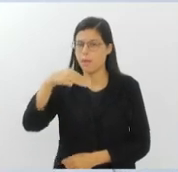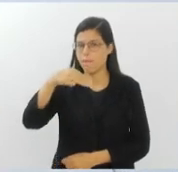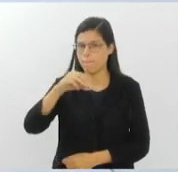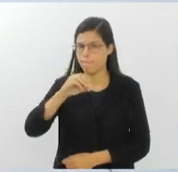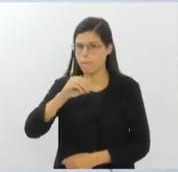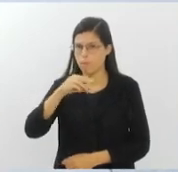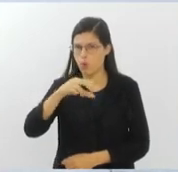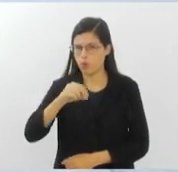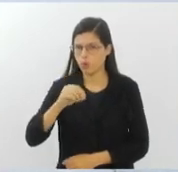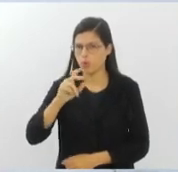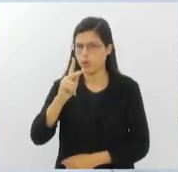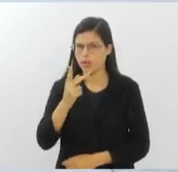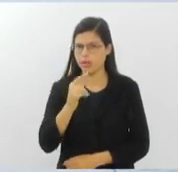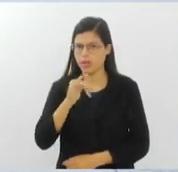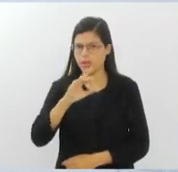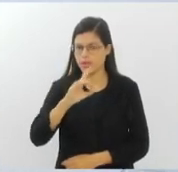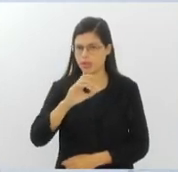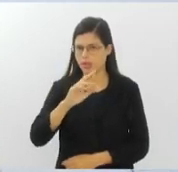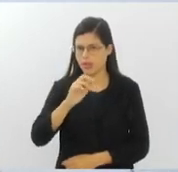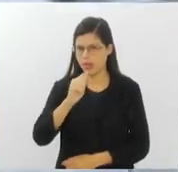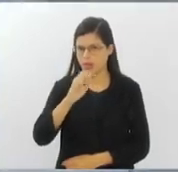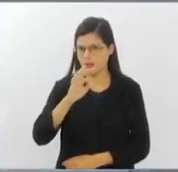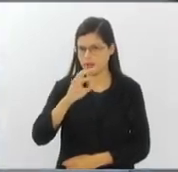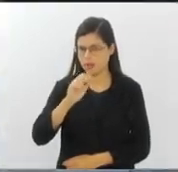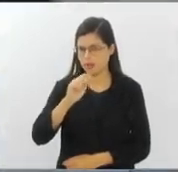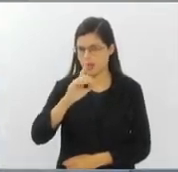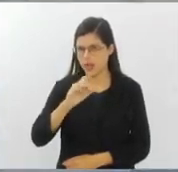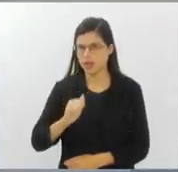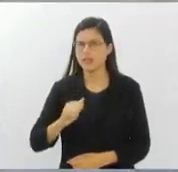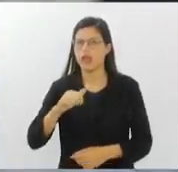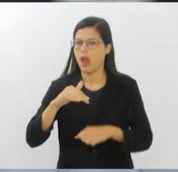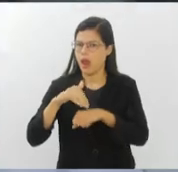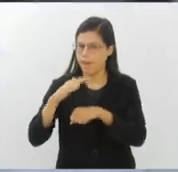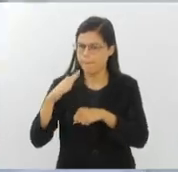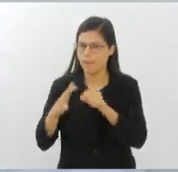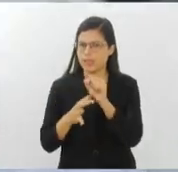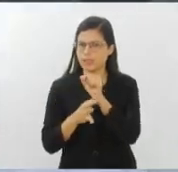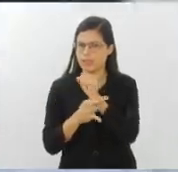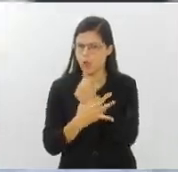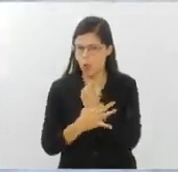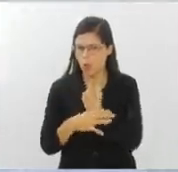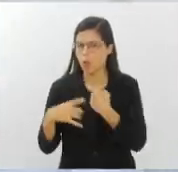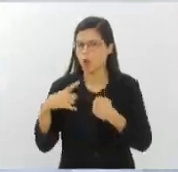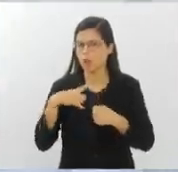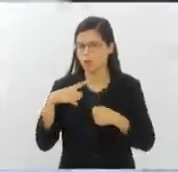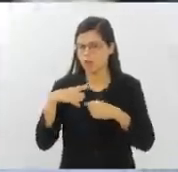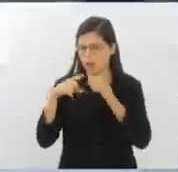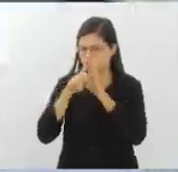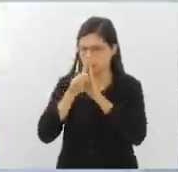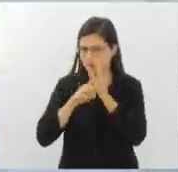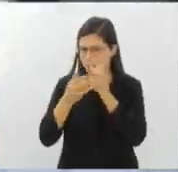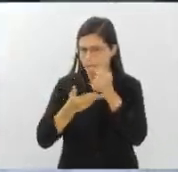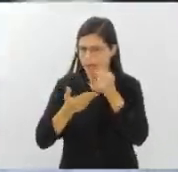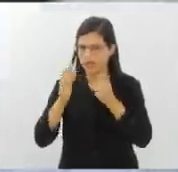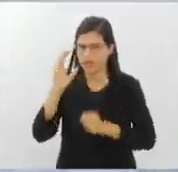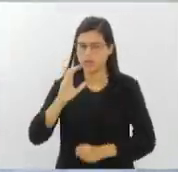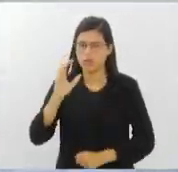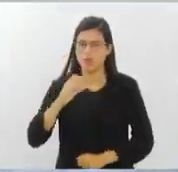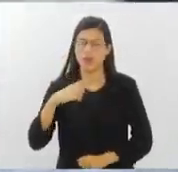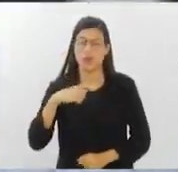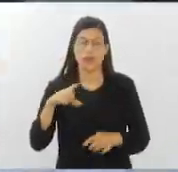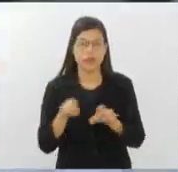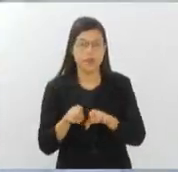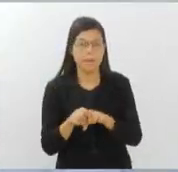estudada, a mais segura, que a gente tem mais evidências, mais confirmações, tá? Existe também um selo